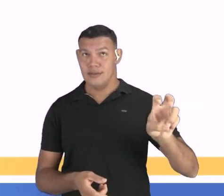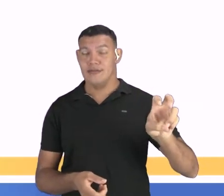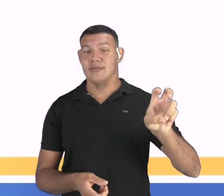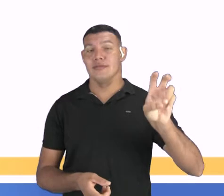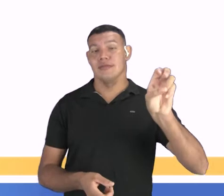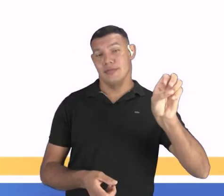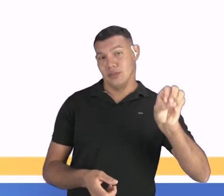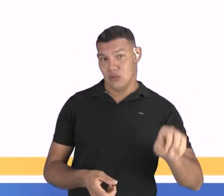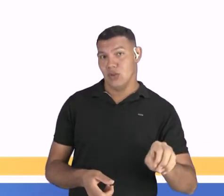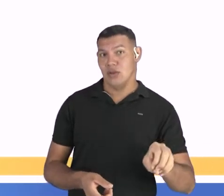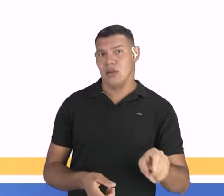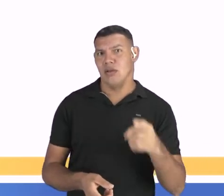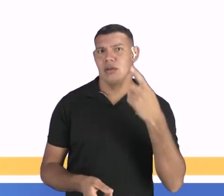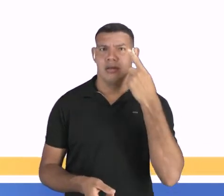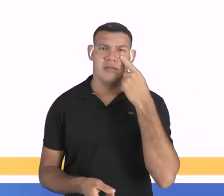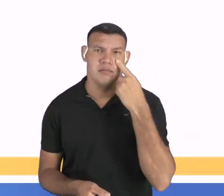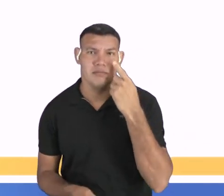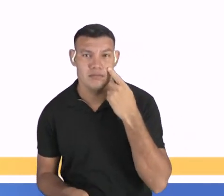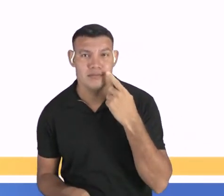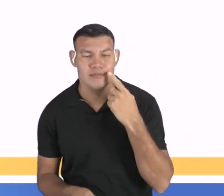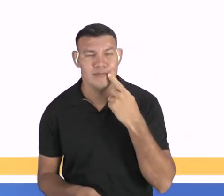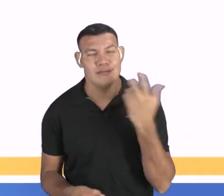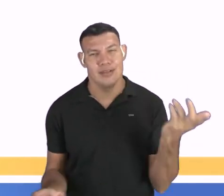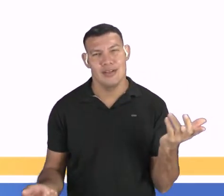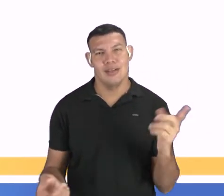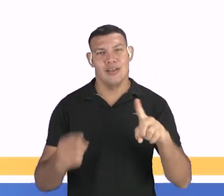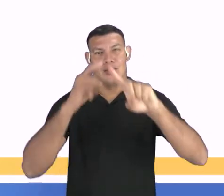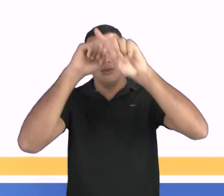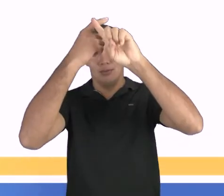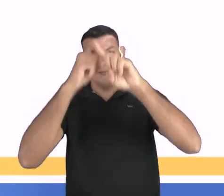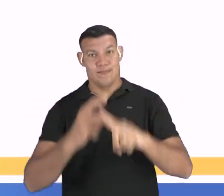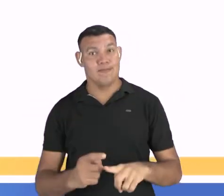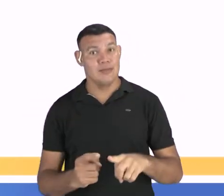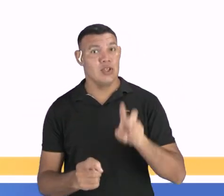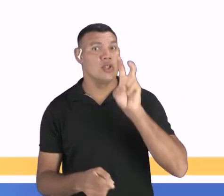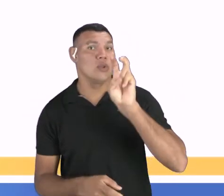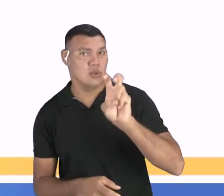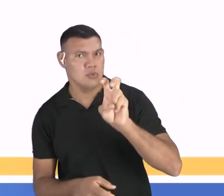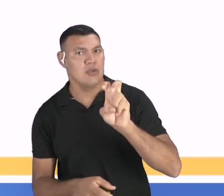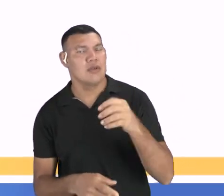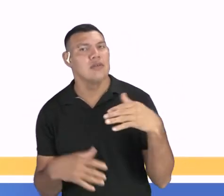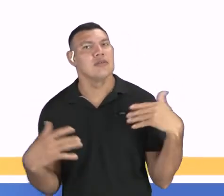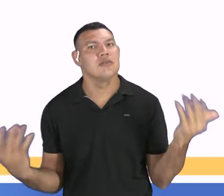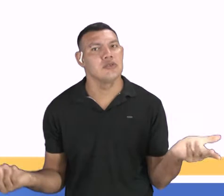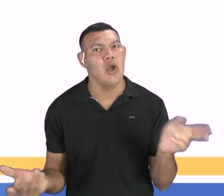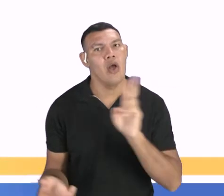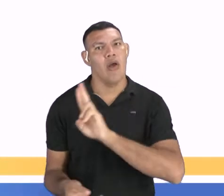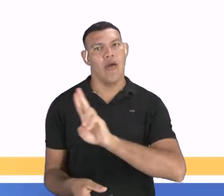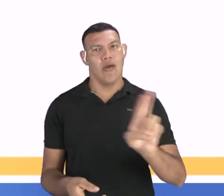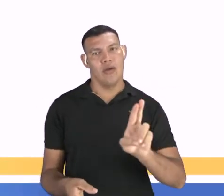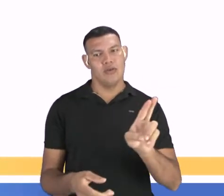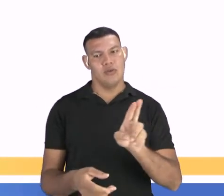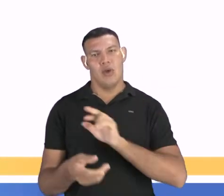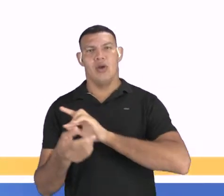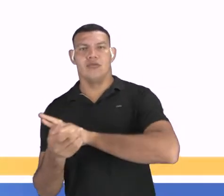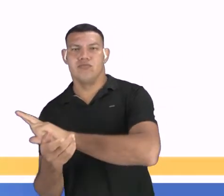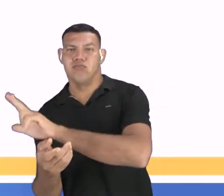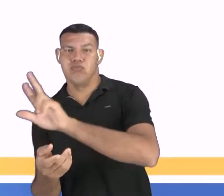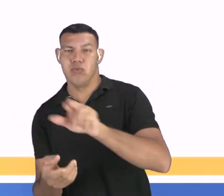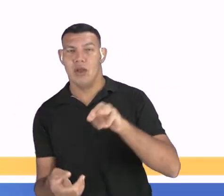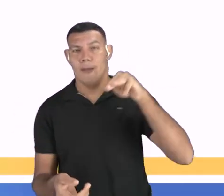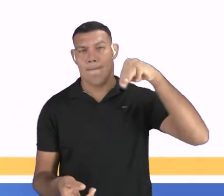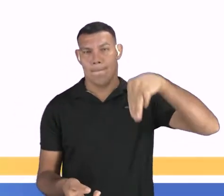como resultado na tabuada do 5, não é mesmo? Então, assim, nós vamos chamar esses números de múltiplos de